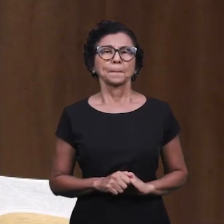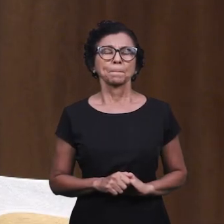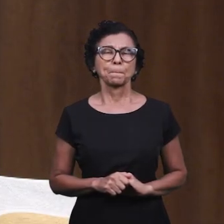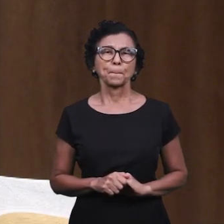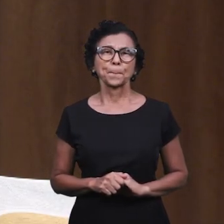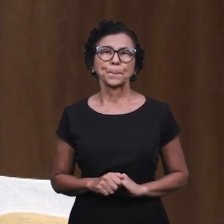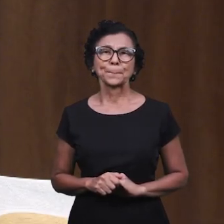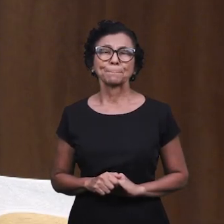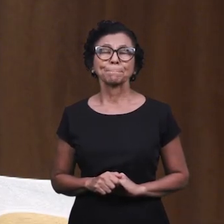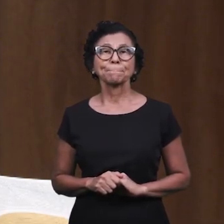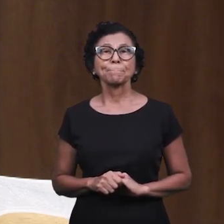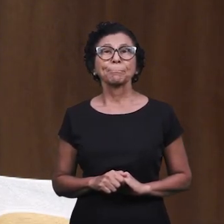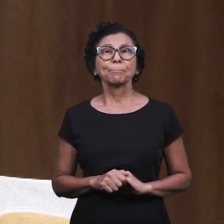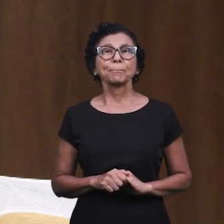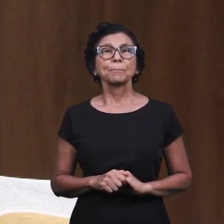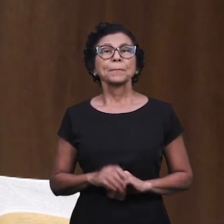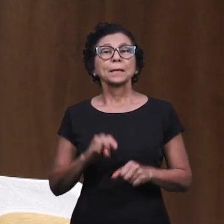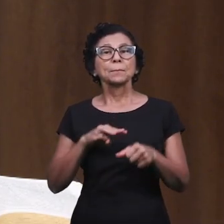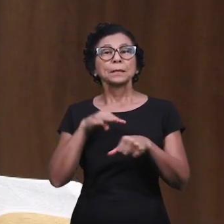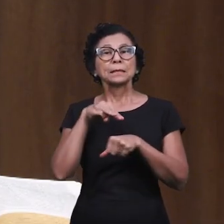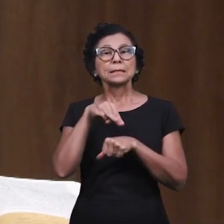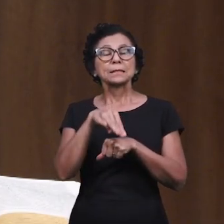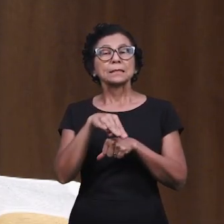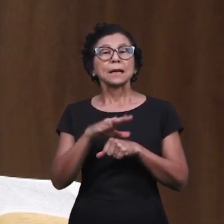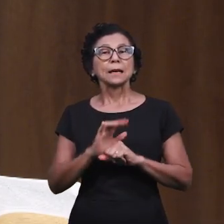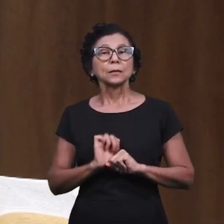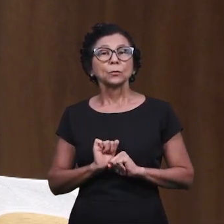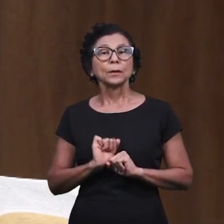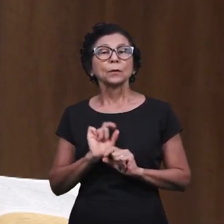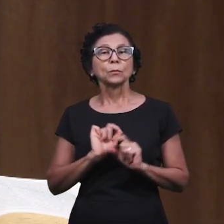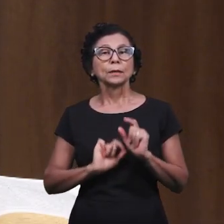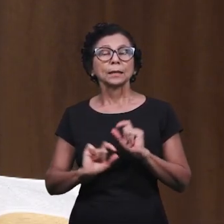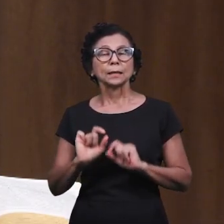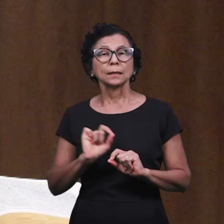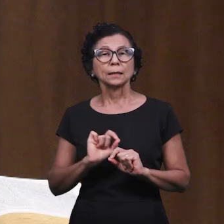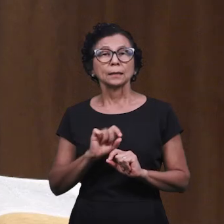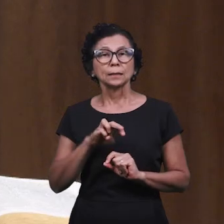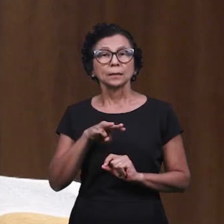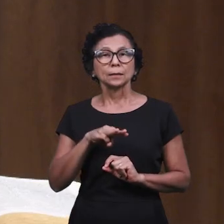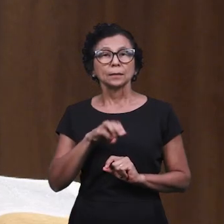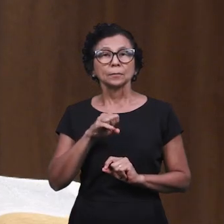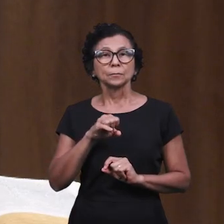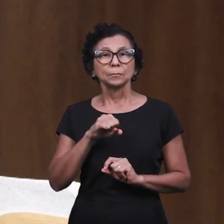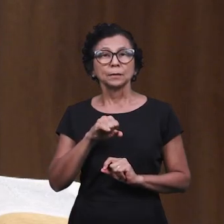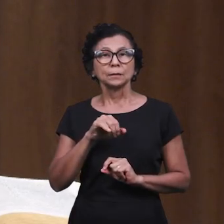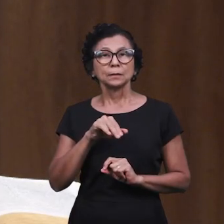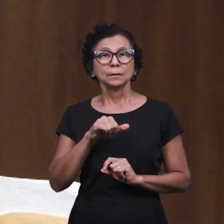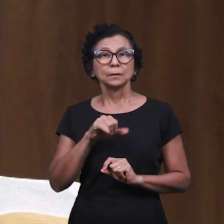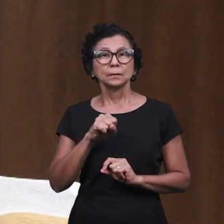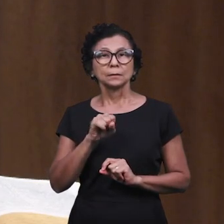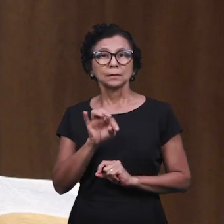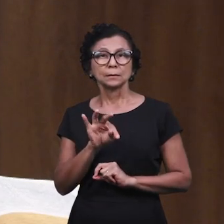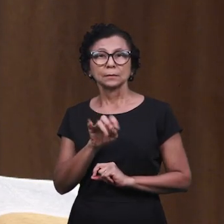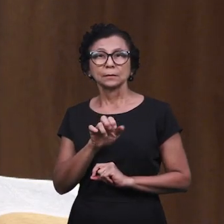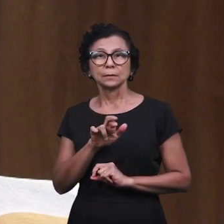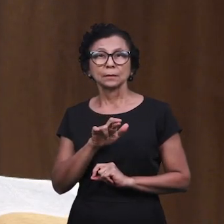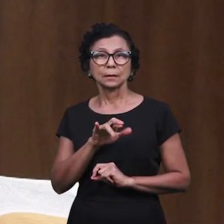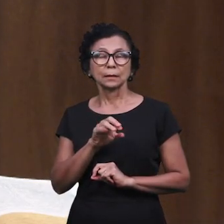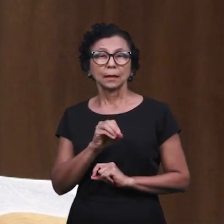ali, significa ministério na igreja, serviço na igreja. Agora, nós vamos ver a